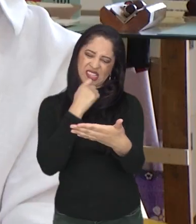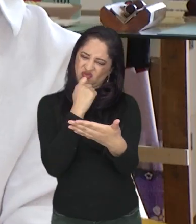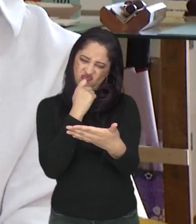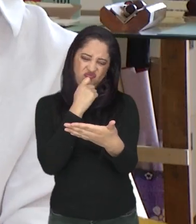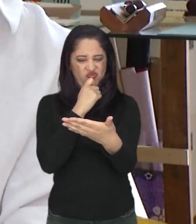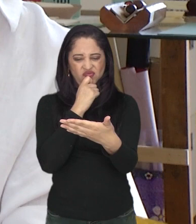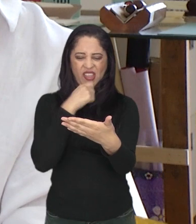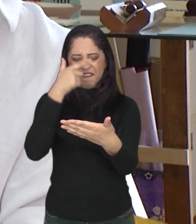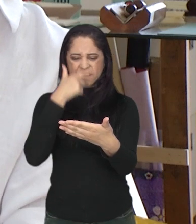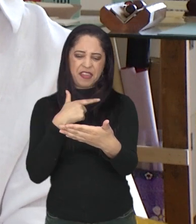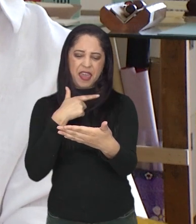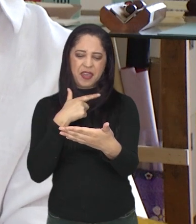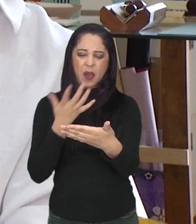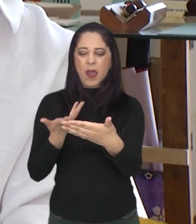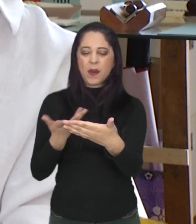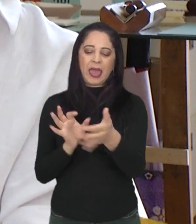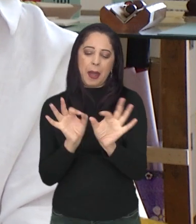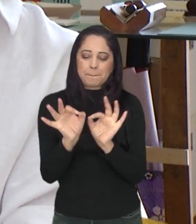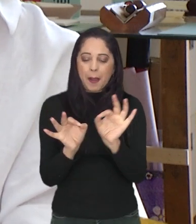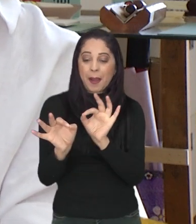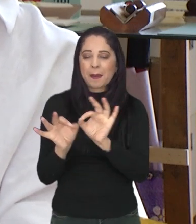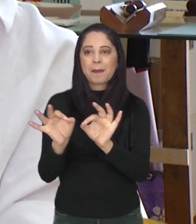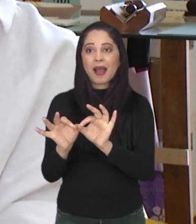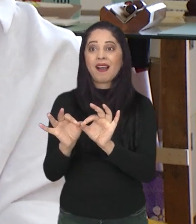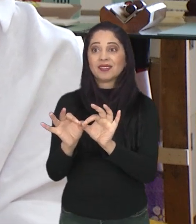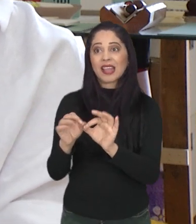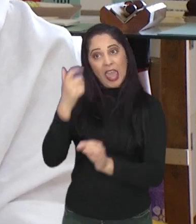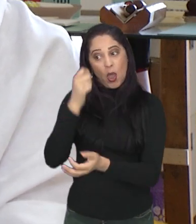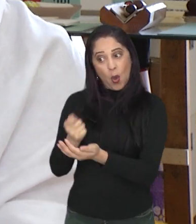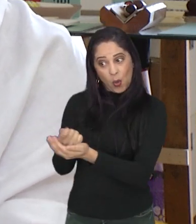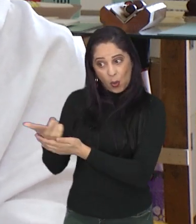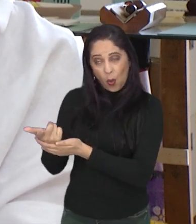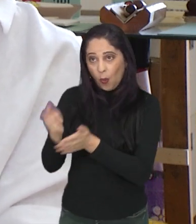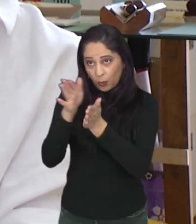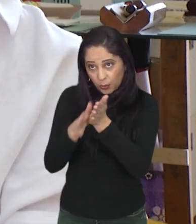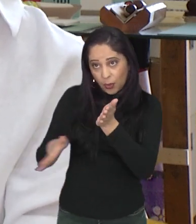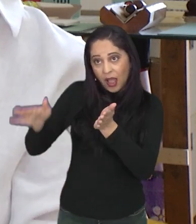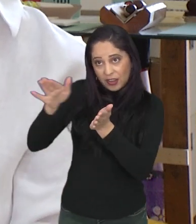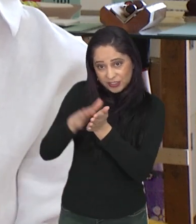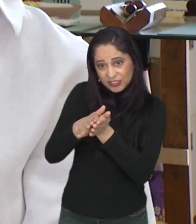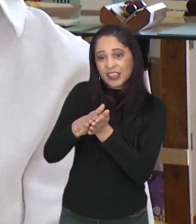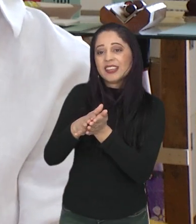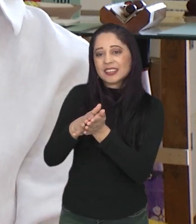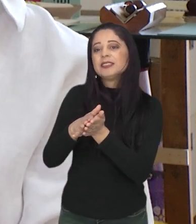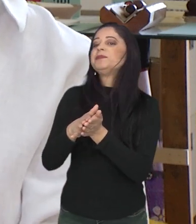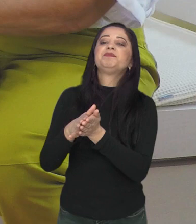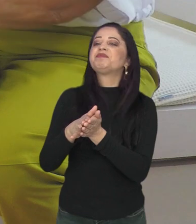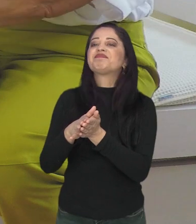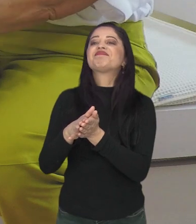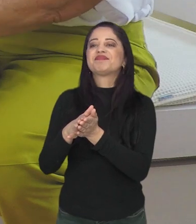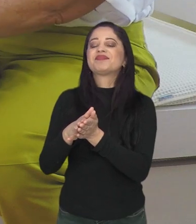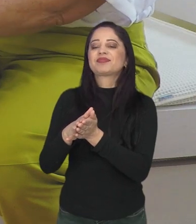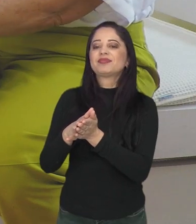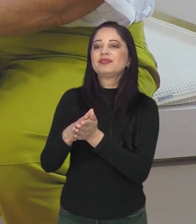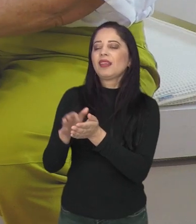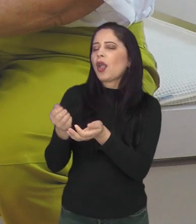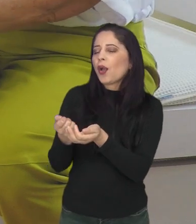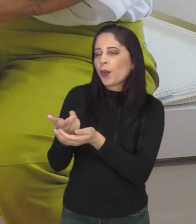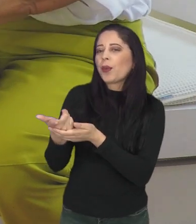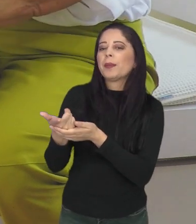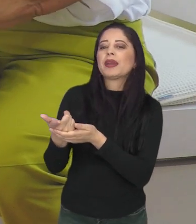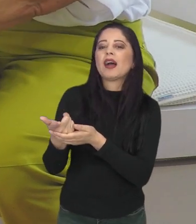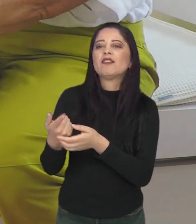alguma coisa né então eu eu personalizava eu comprava as agendas né porque eu não conhecia né esse